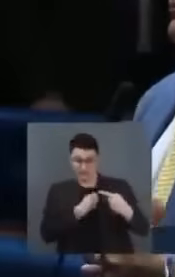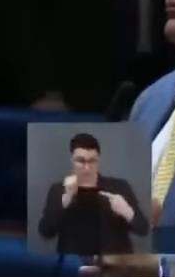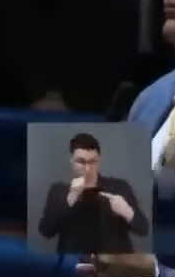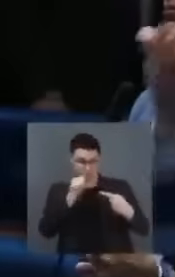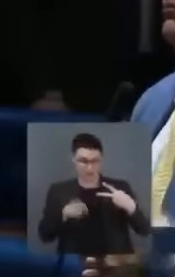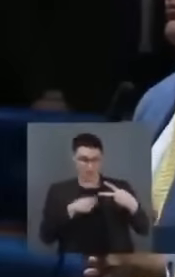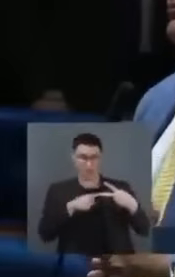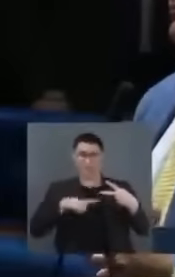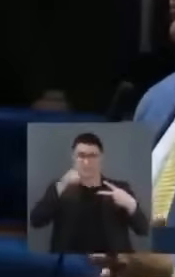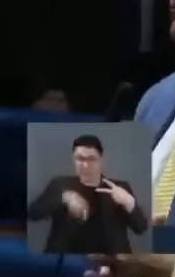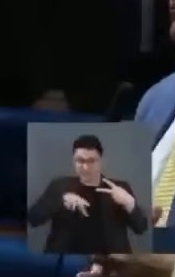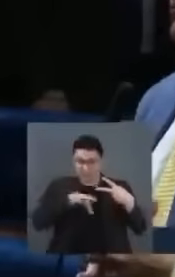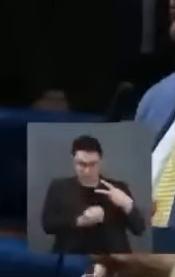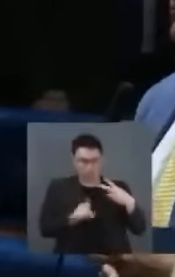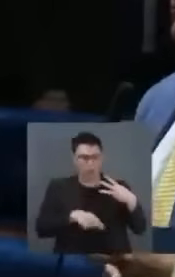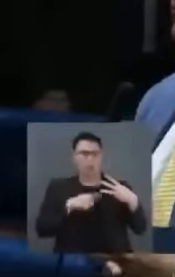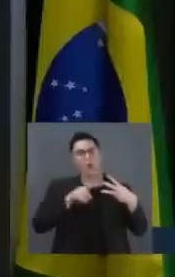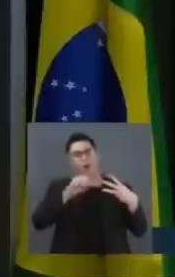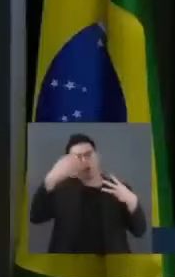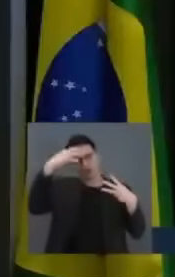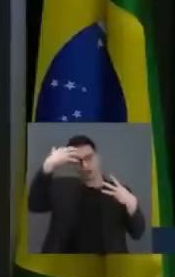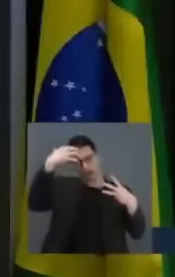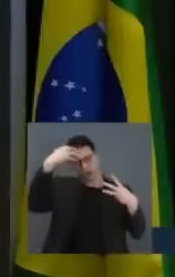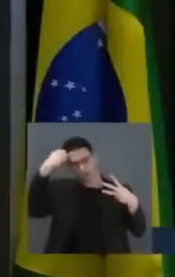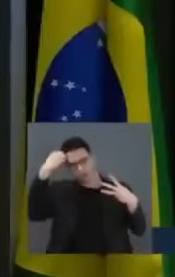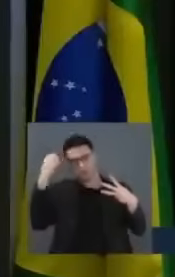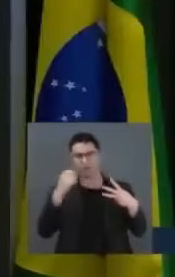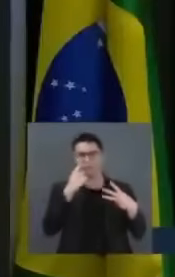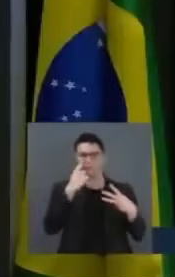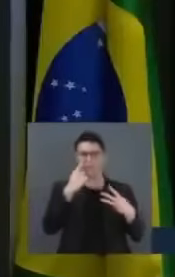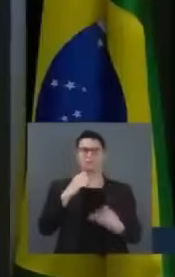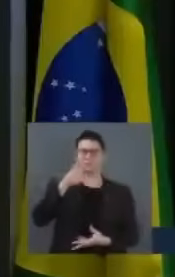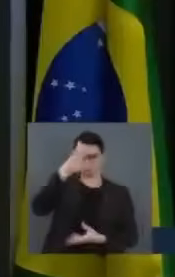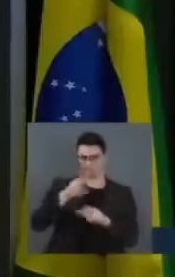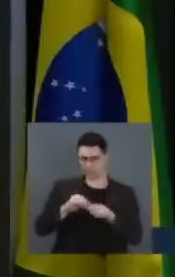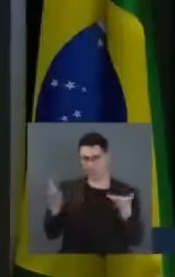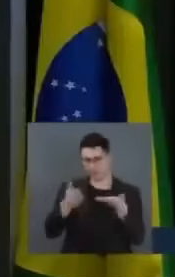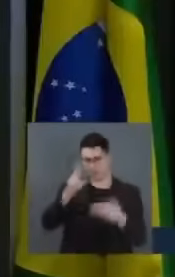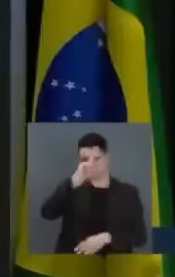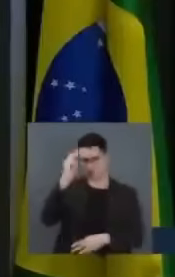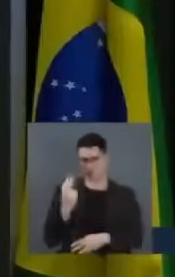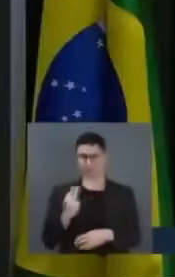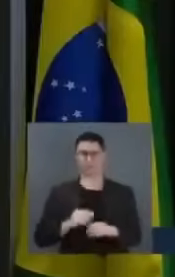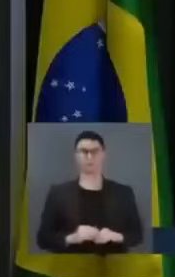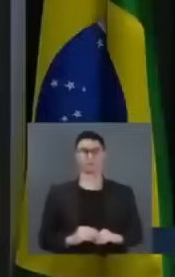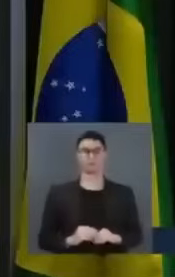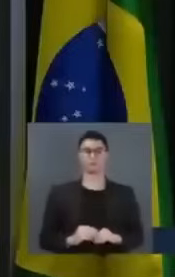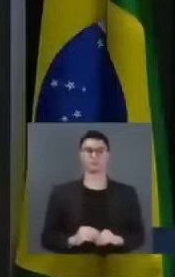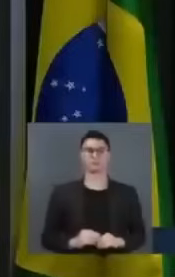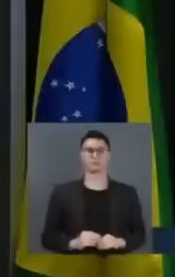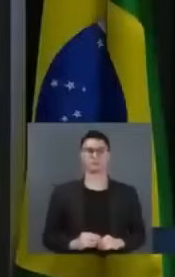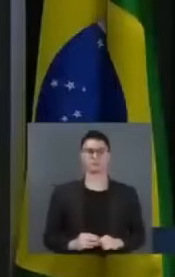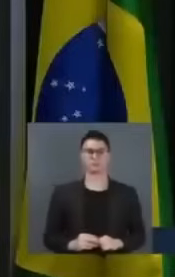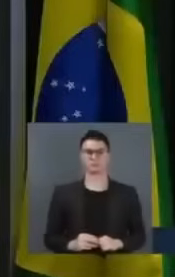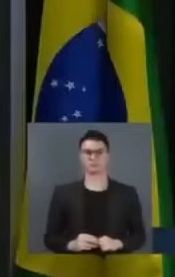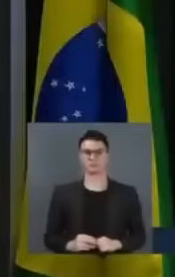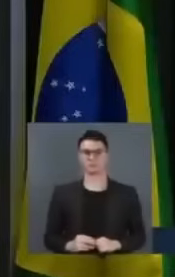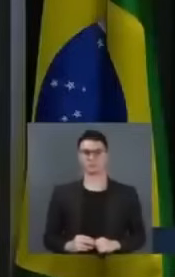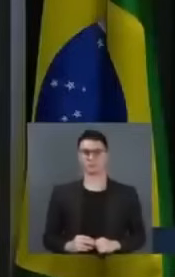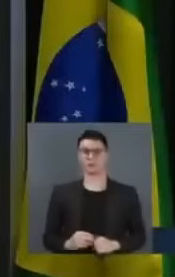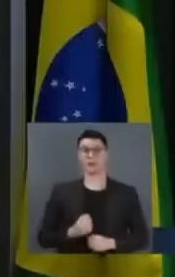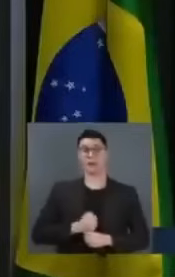resultante de estupro e no caso de anencefalia. Obrigado, senhor presidente. Senadora Soraya, para concluir, por favor. Eu vou concluir. E, para terminar,